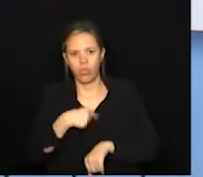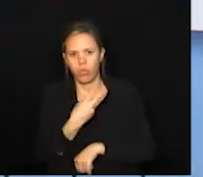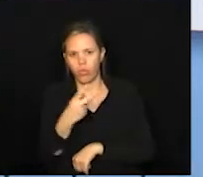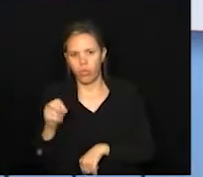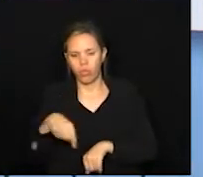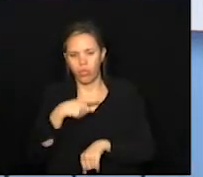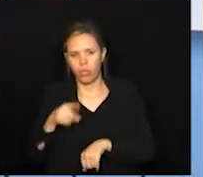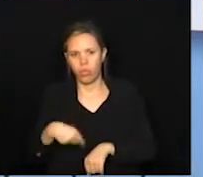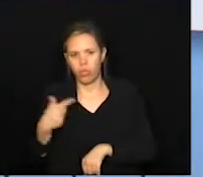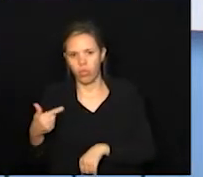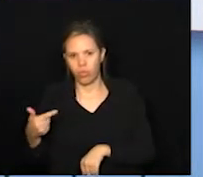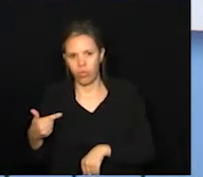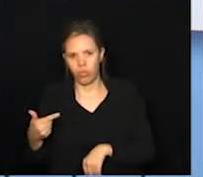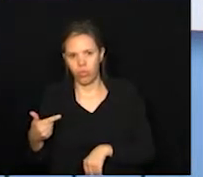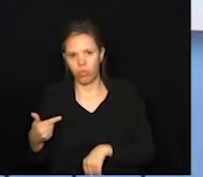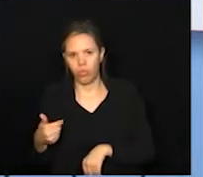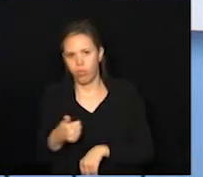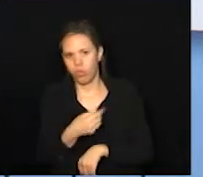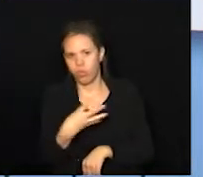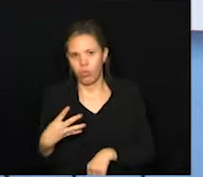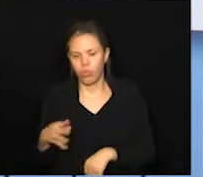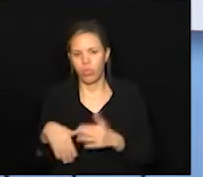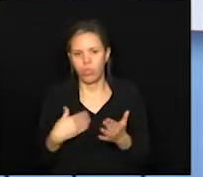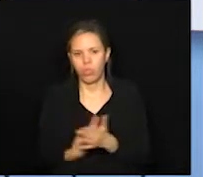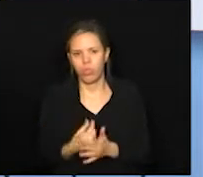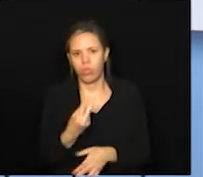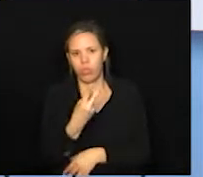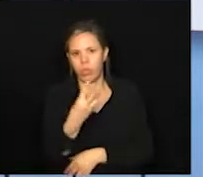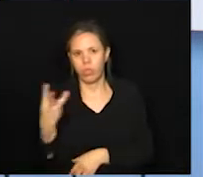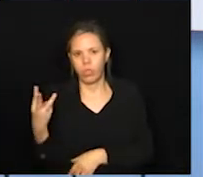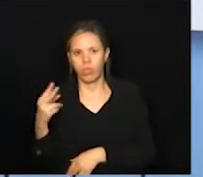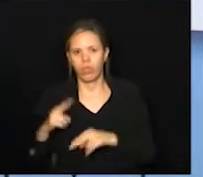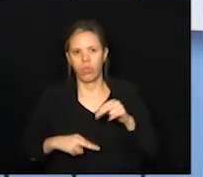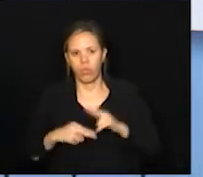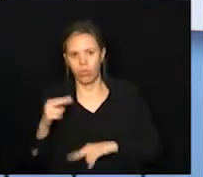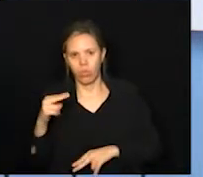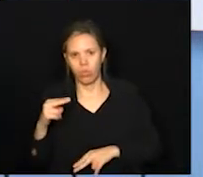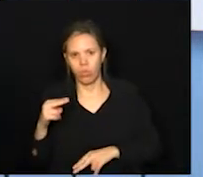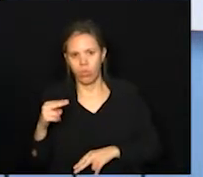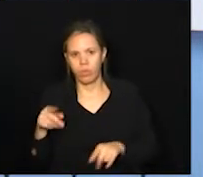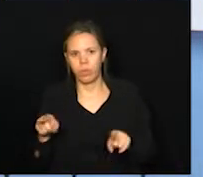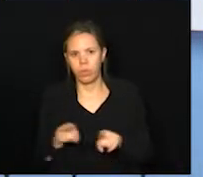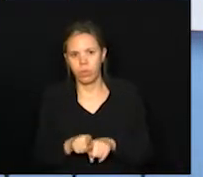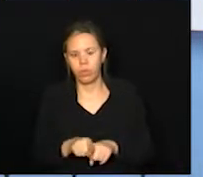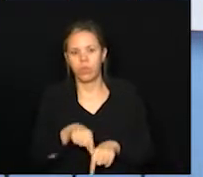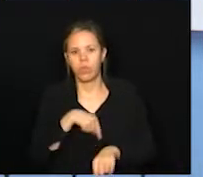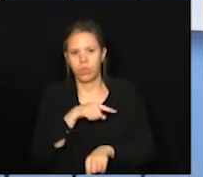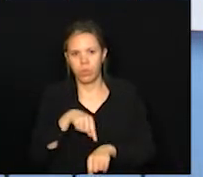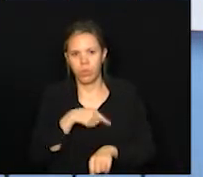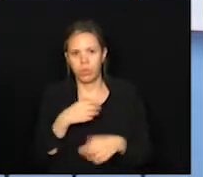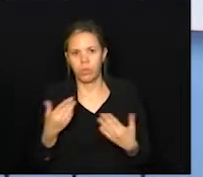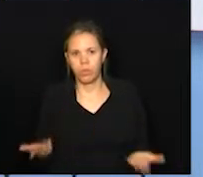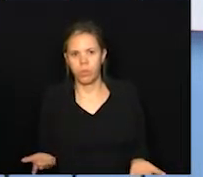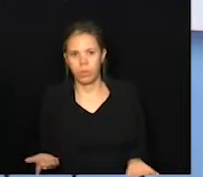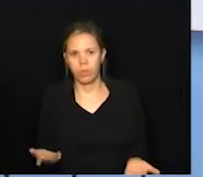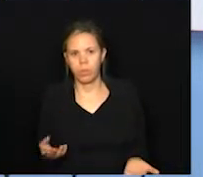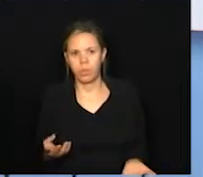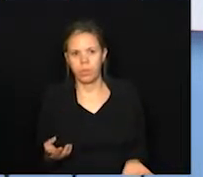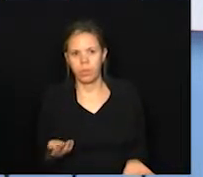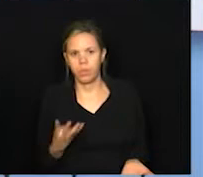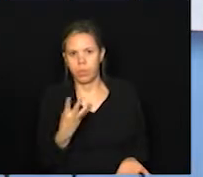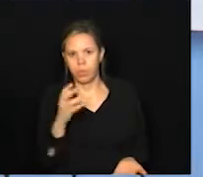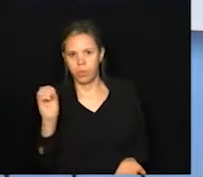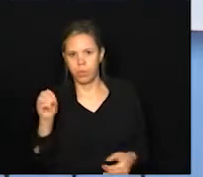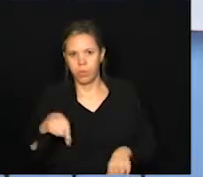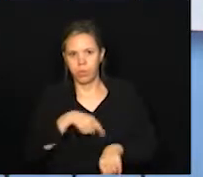horas, e o segundo de 14 a 23 de junho, com também uma carga, no caso aí, de